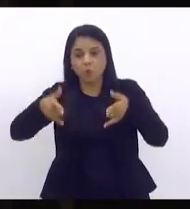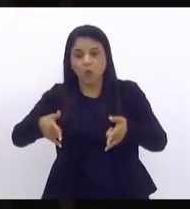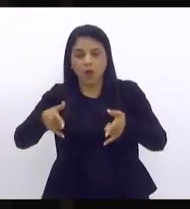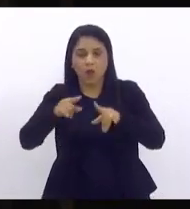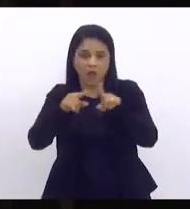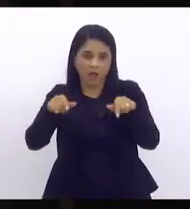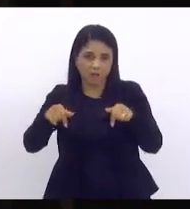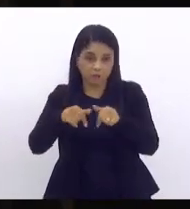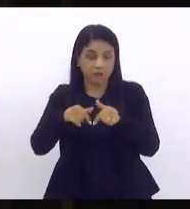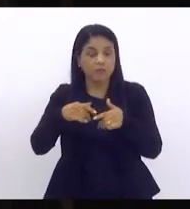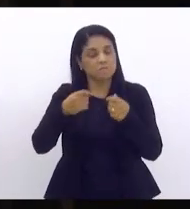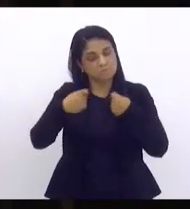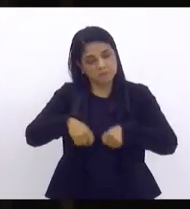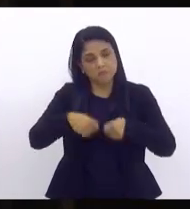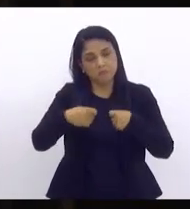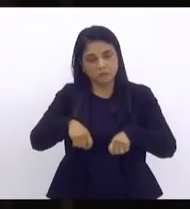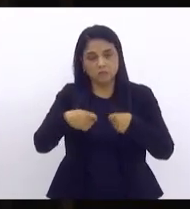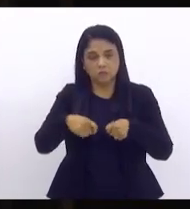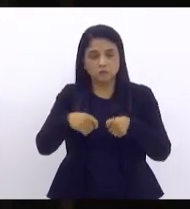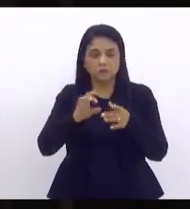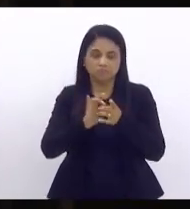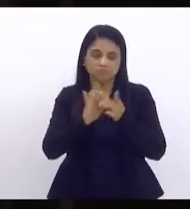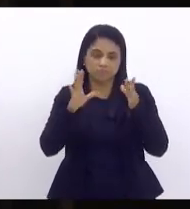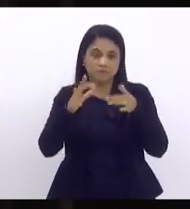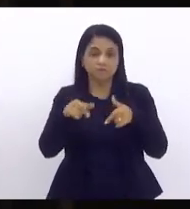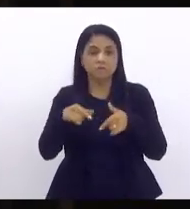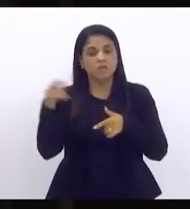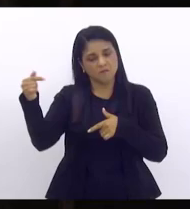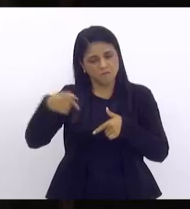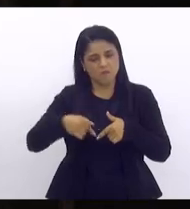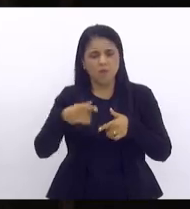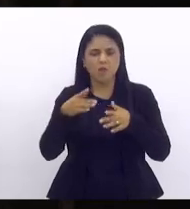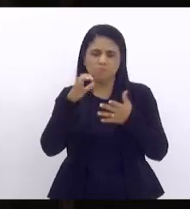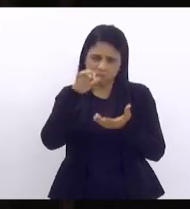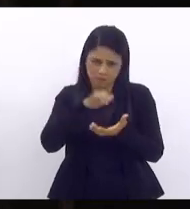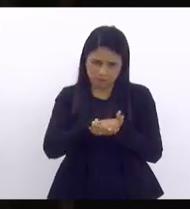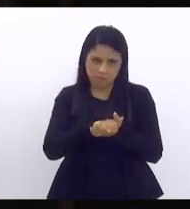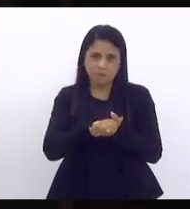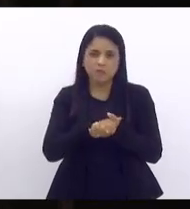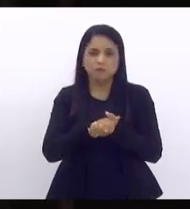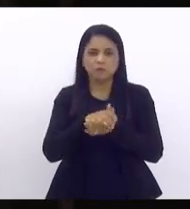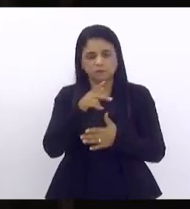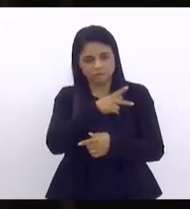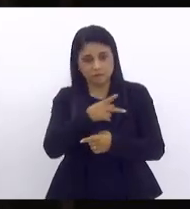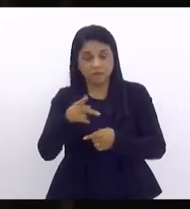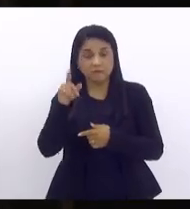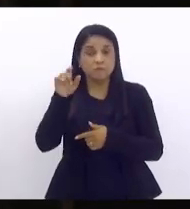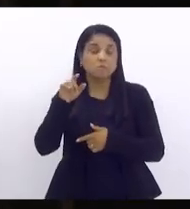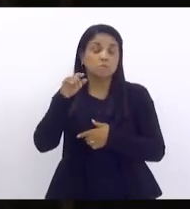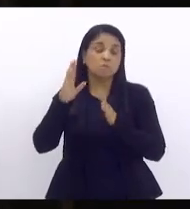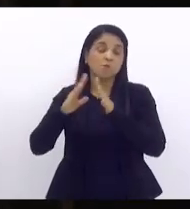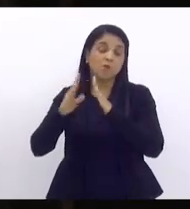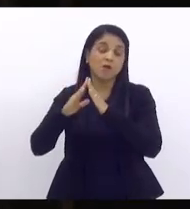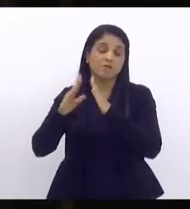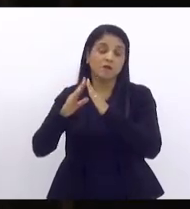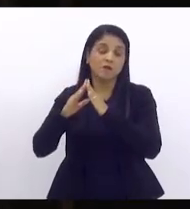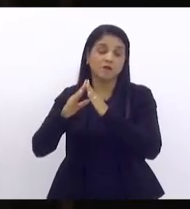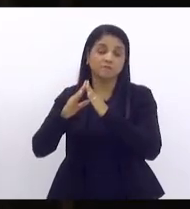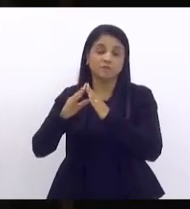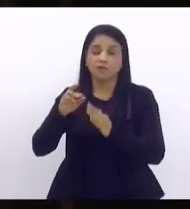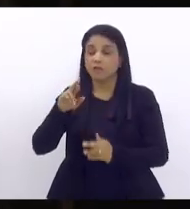uma autorização, embora ele veio para o casamento, porque ela morava em Rio Grande do Norte. E